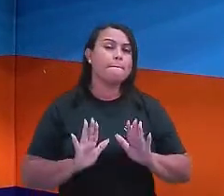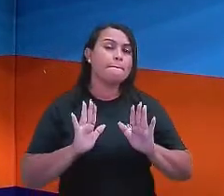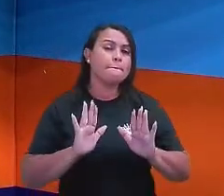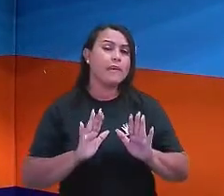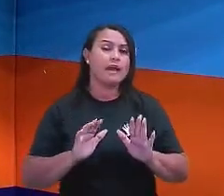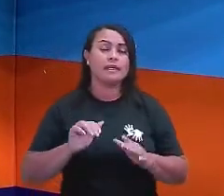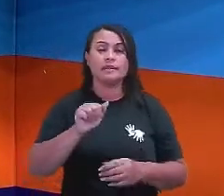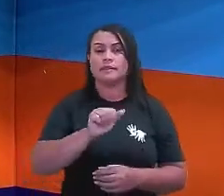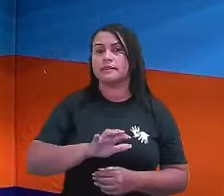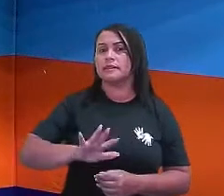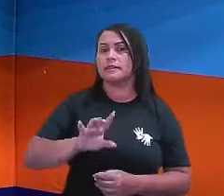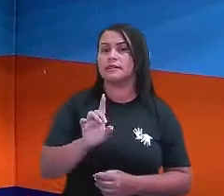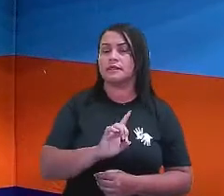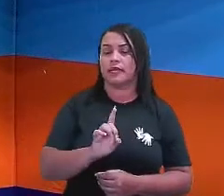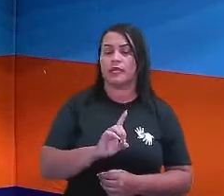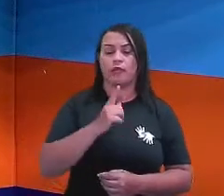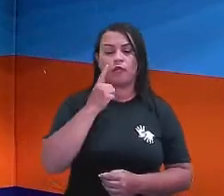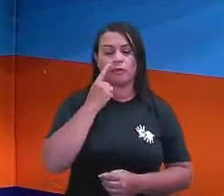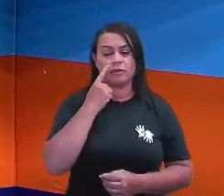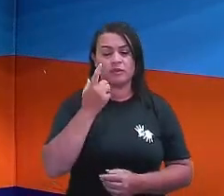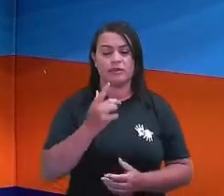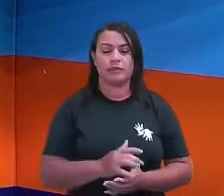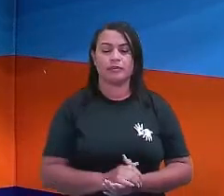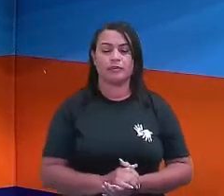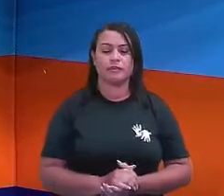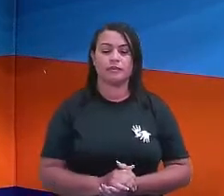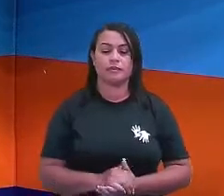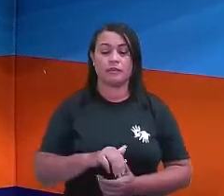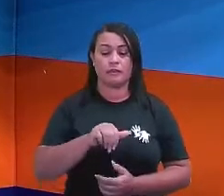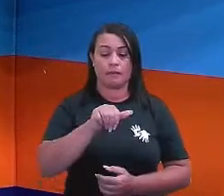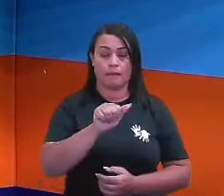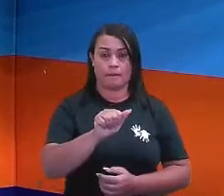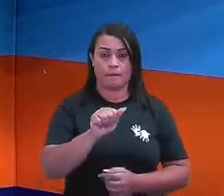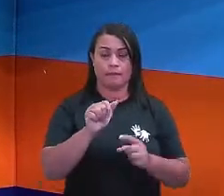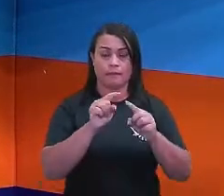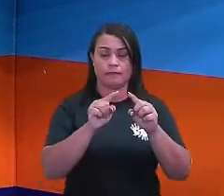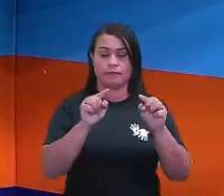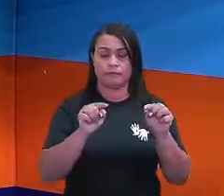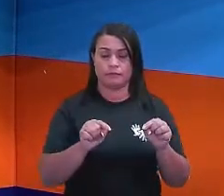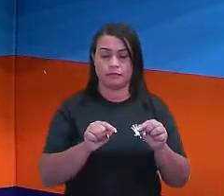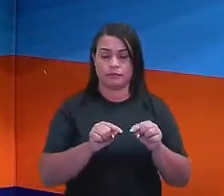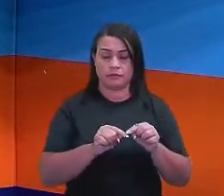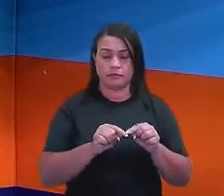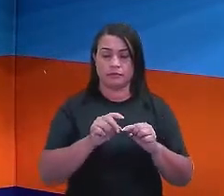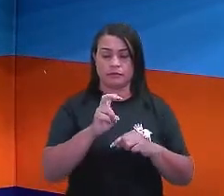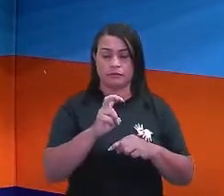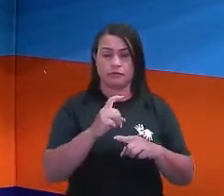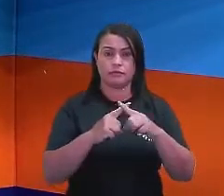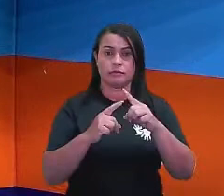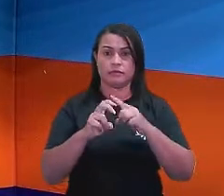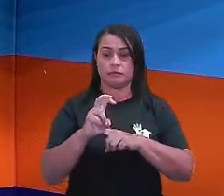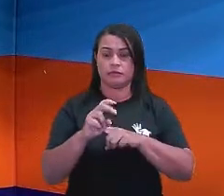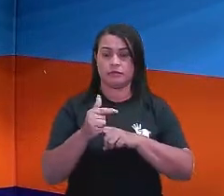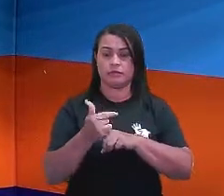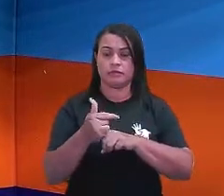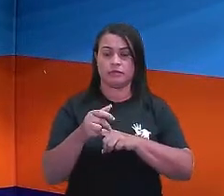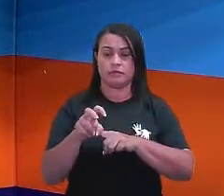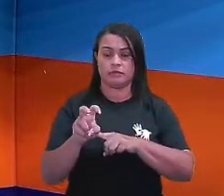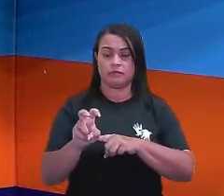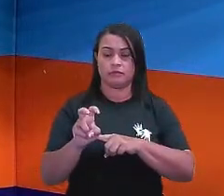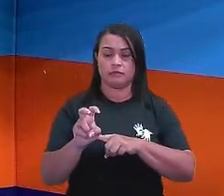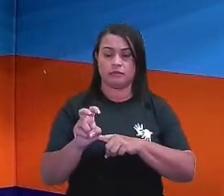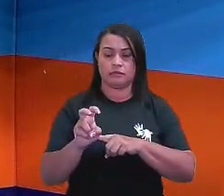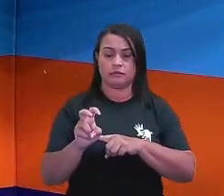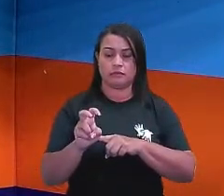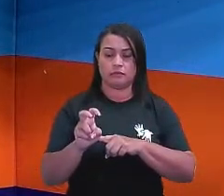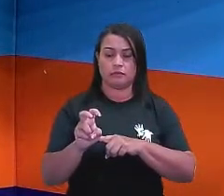área, não. Vamos observar a área. Ó. A área desse quadrado menor, como eu já disse, é 5 vezes 5, 25. E a